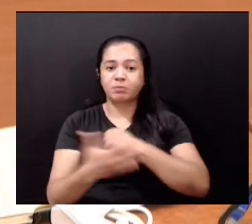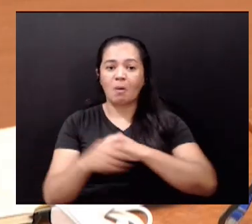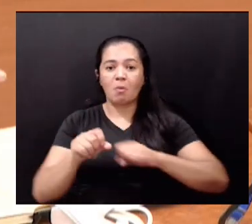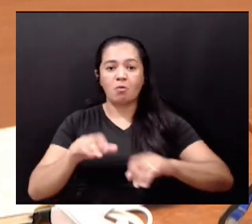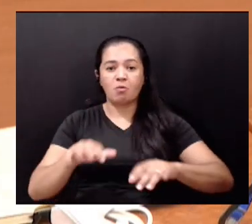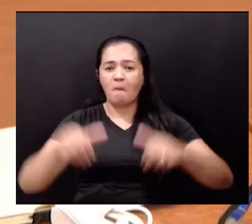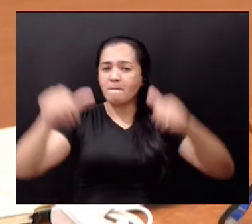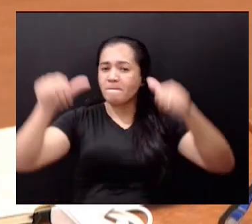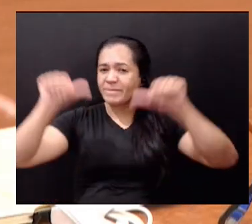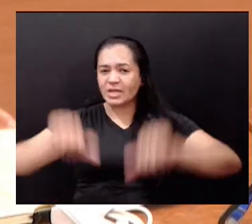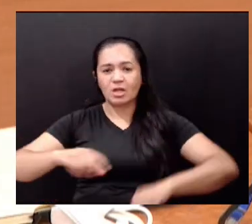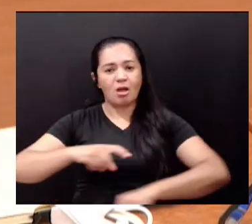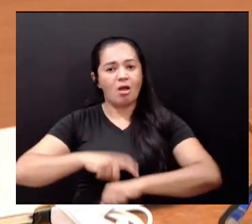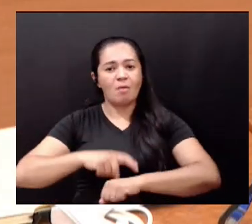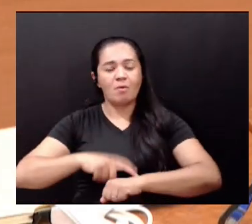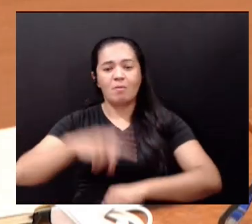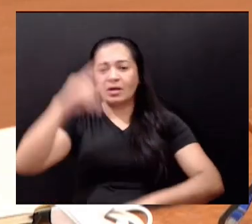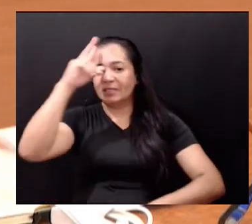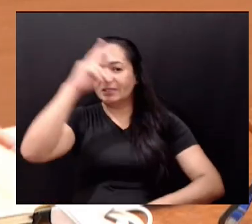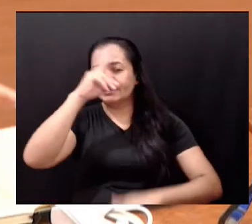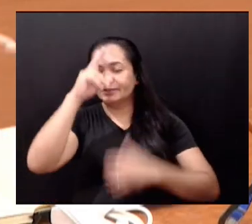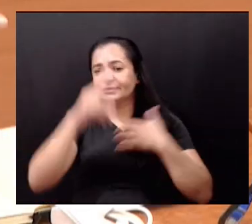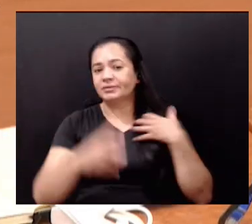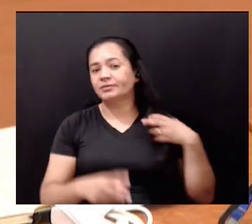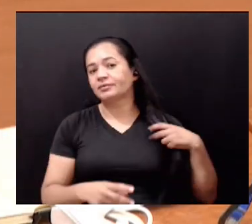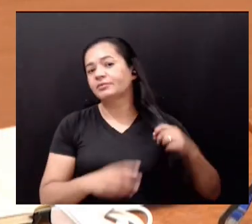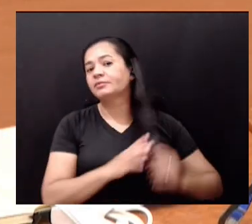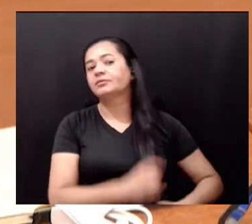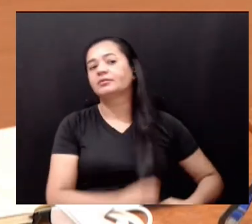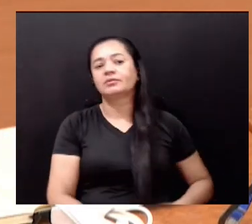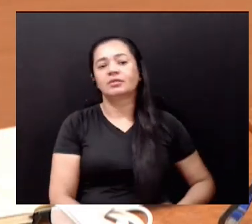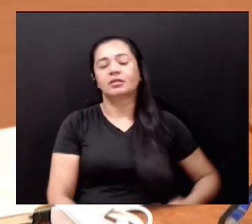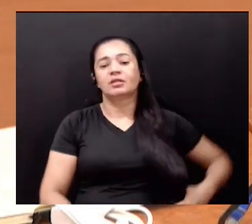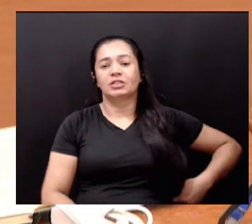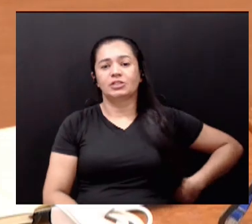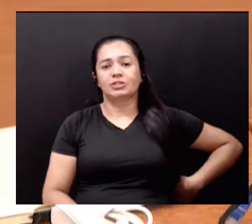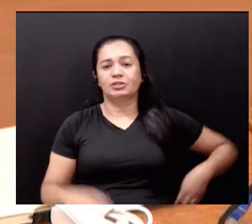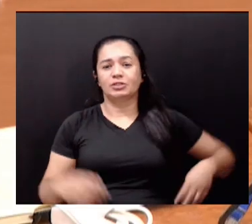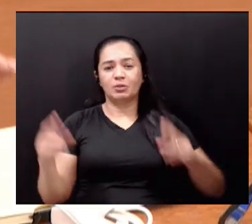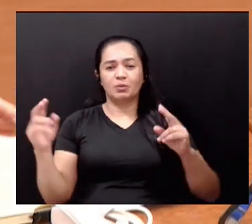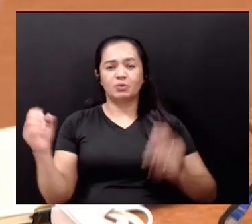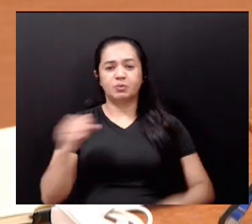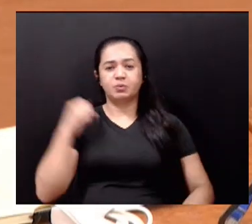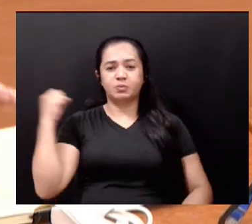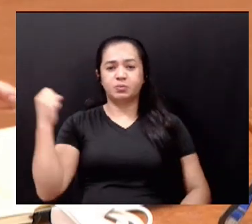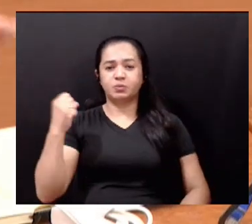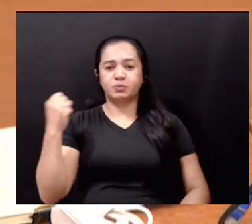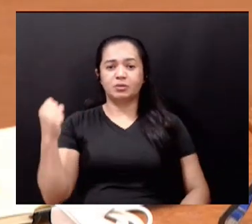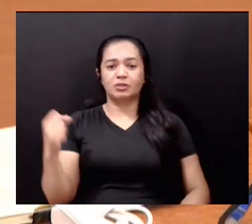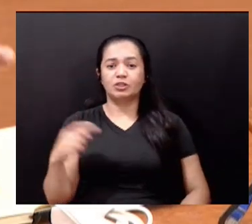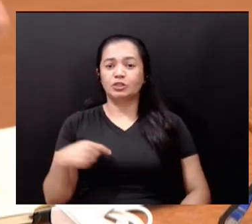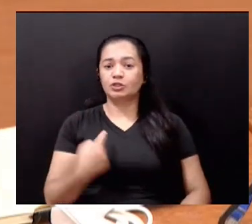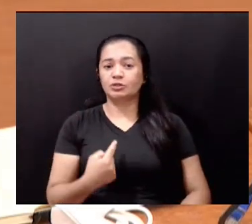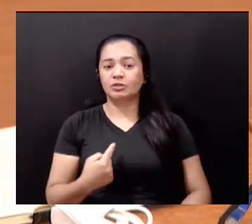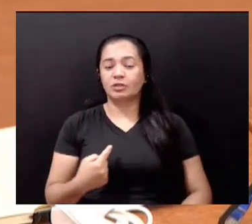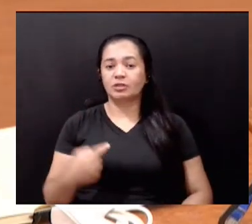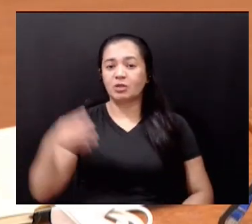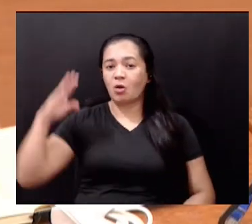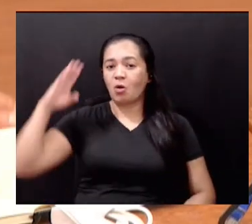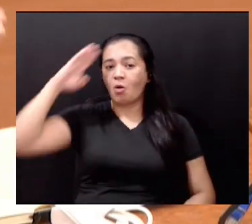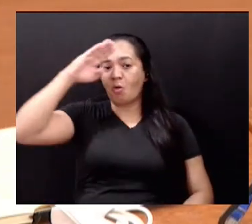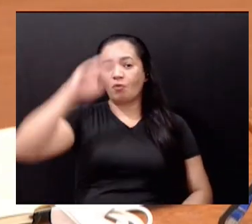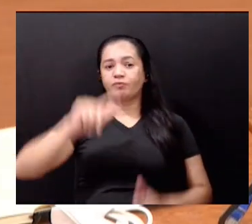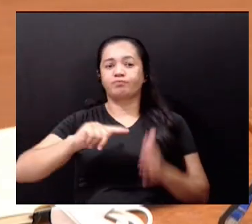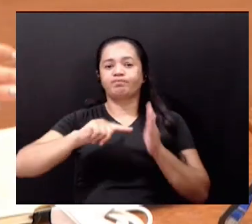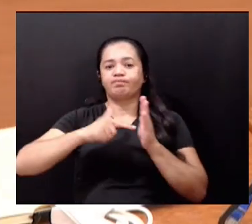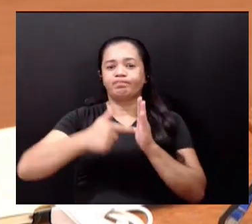nessa história de crise social, de avanço da crise econômica, a gente, sob um governo genocida do ex-presidente Jair